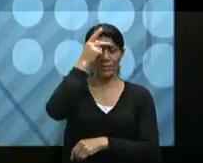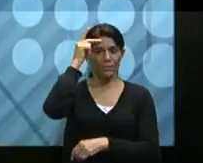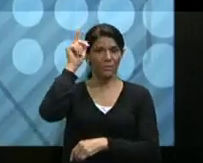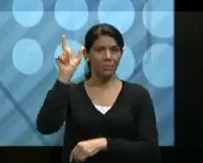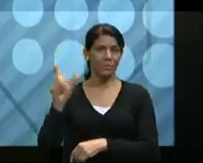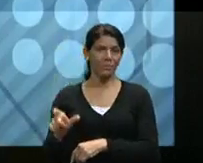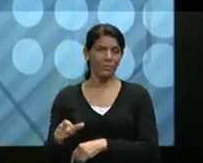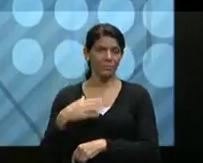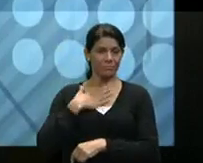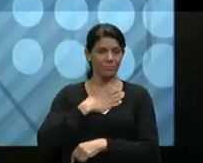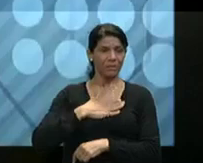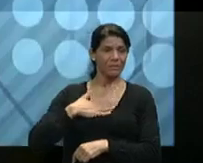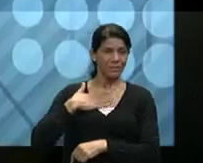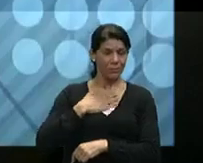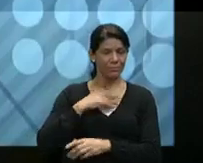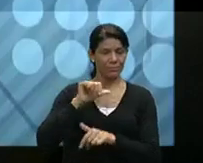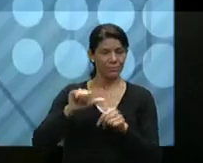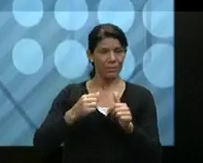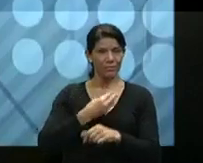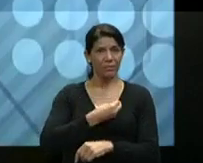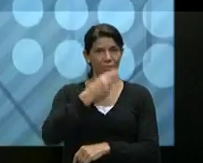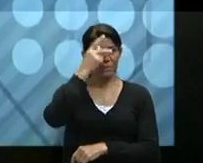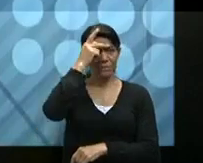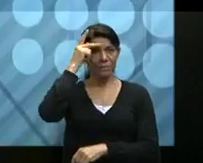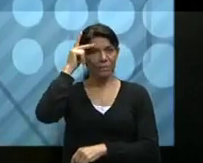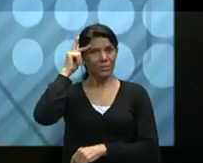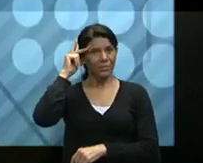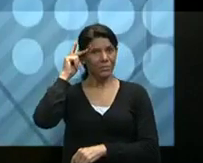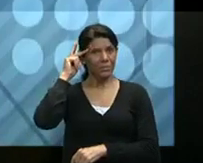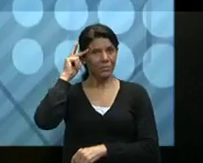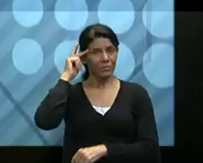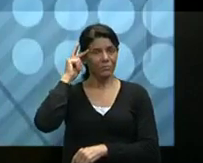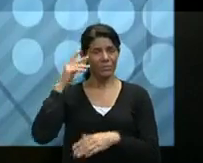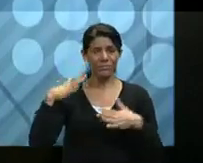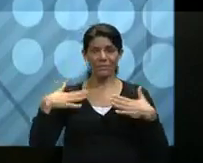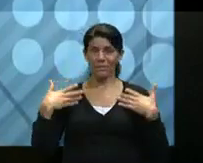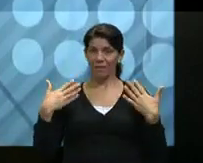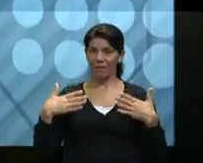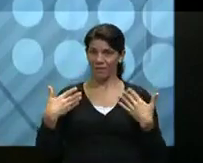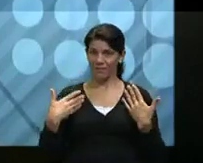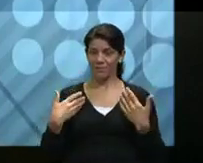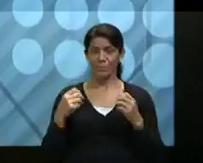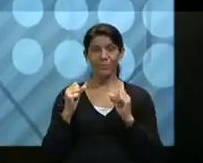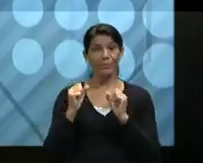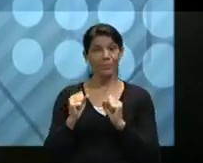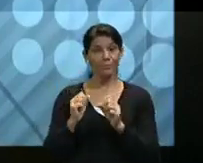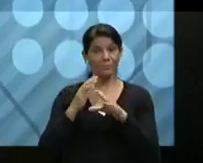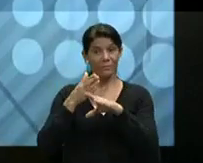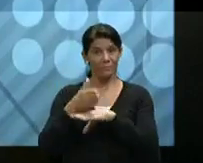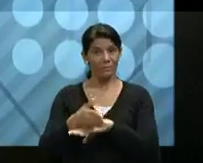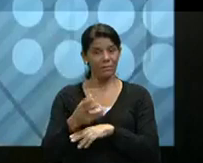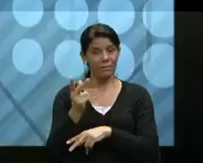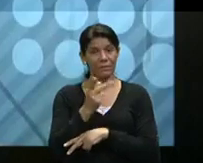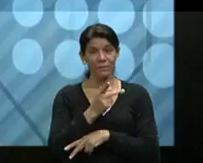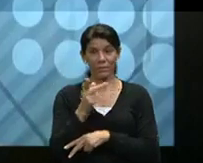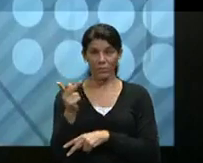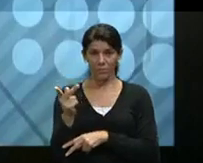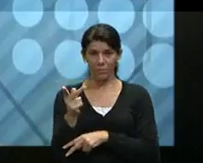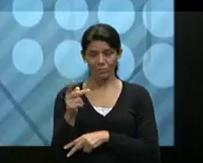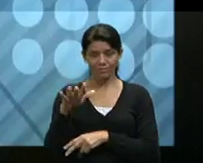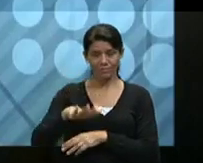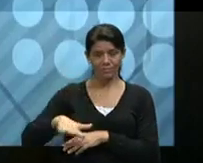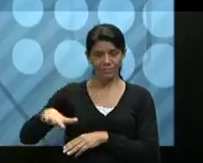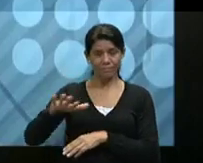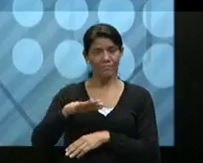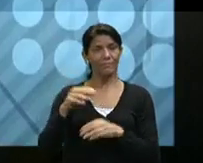pessoas mais prazerosa, tornando a vida dessas pessoas mais alegres. Então, nós podemos, através dessas duas áreas